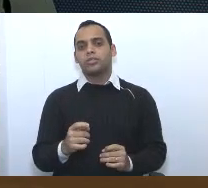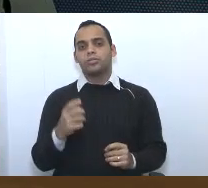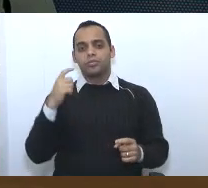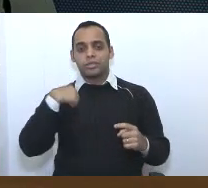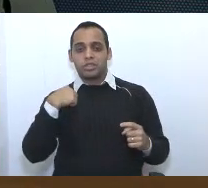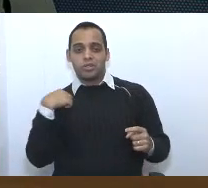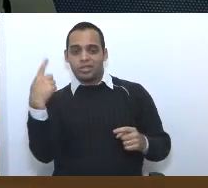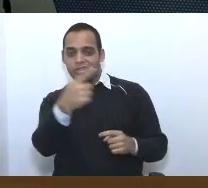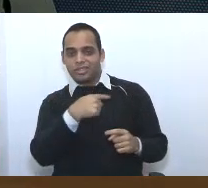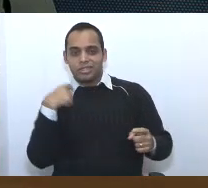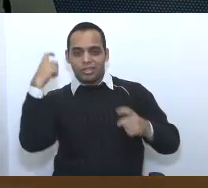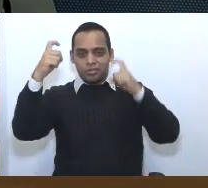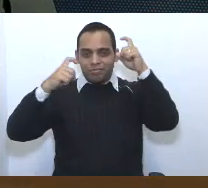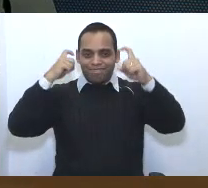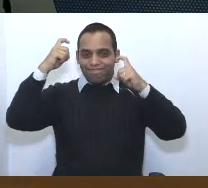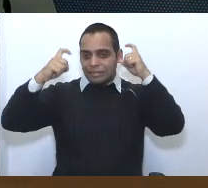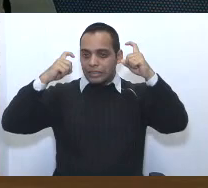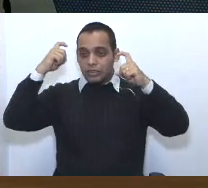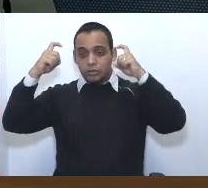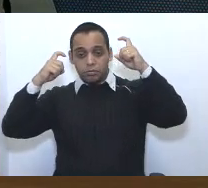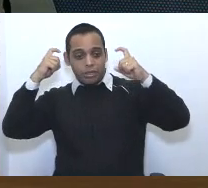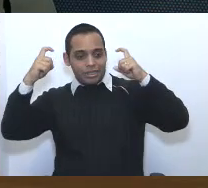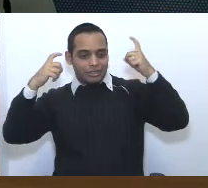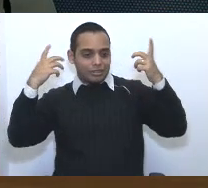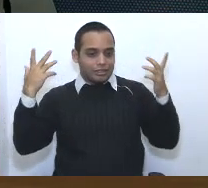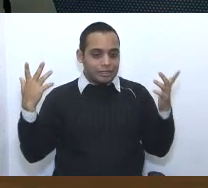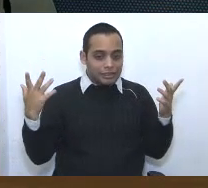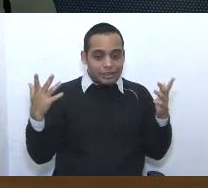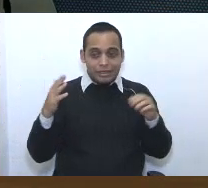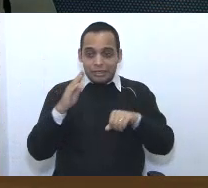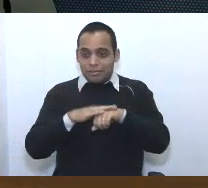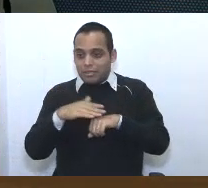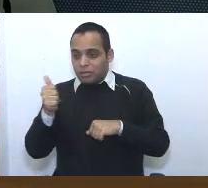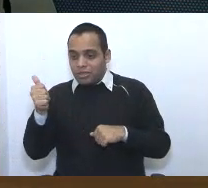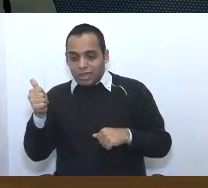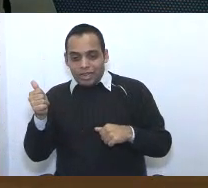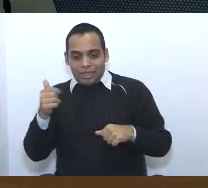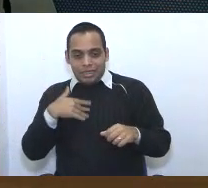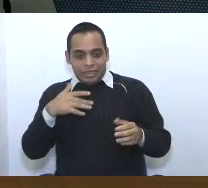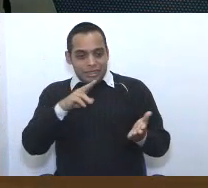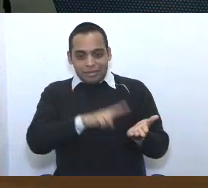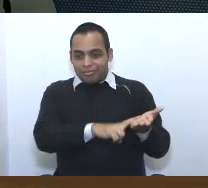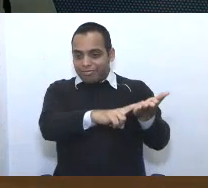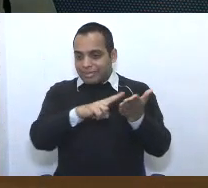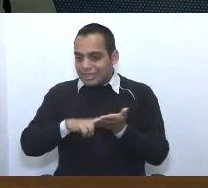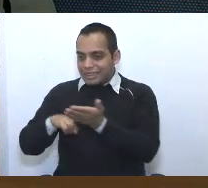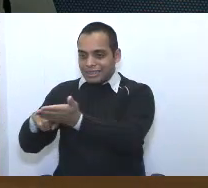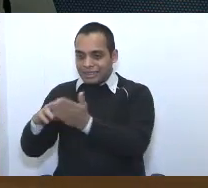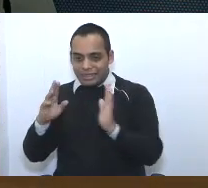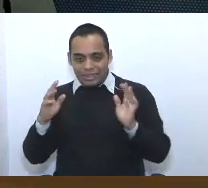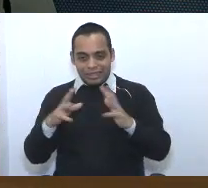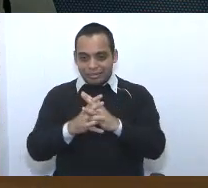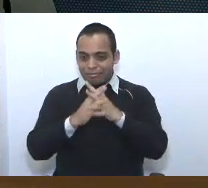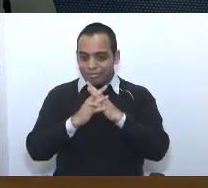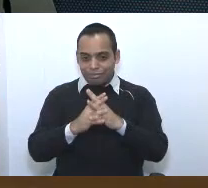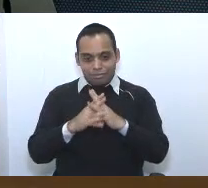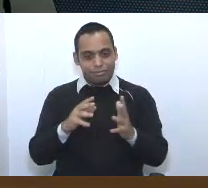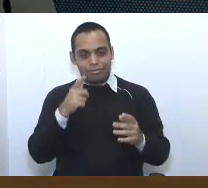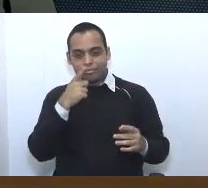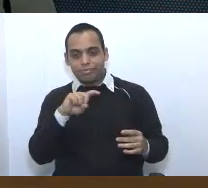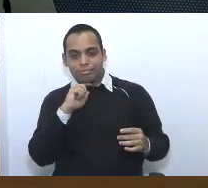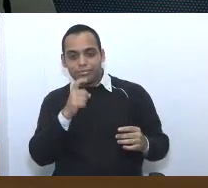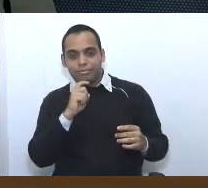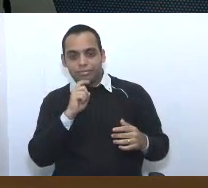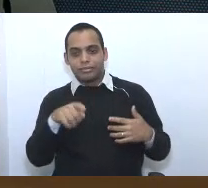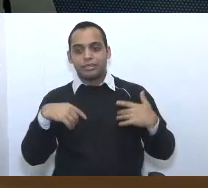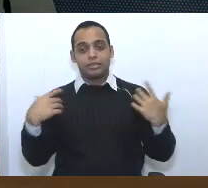preocupado com isso, com relação à melhoria logística da estrutura com o material